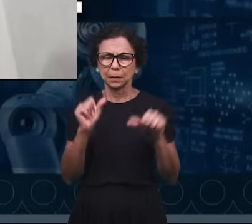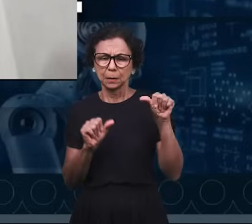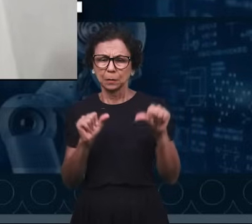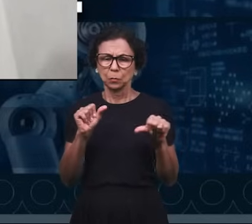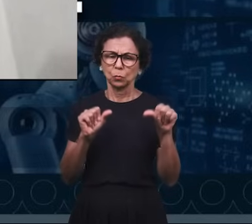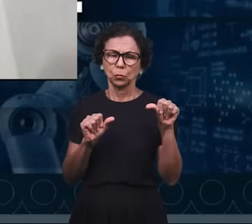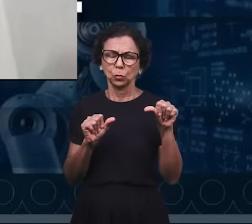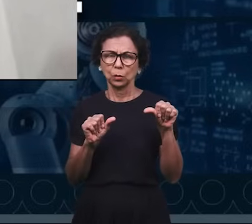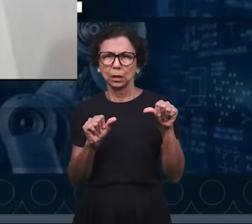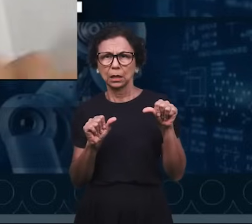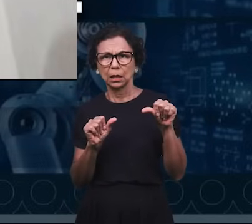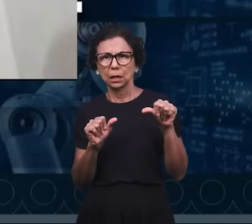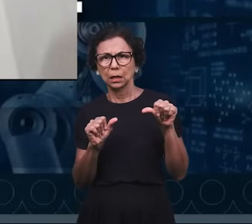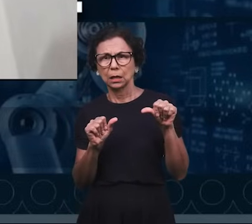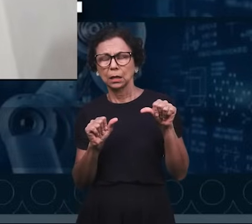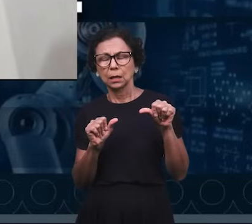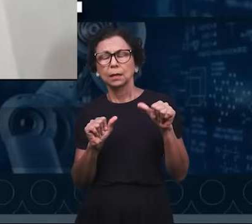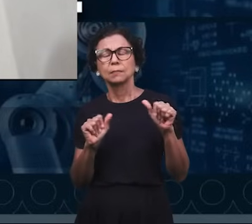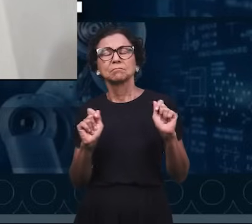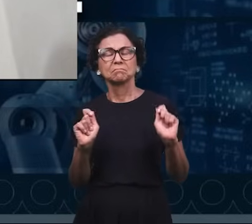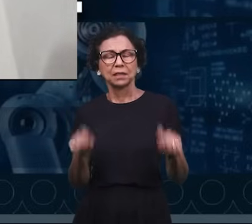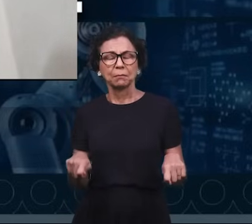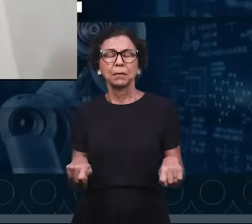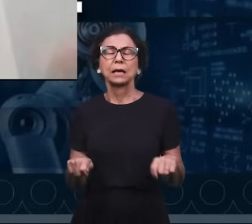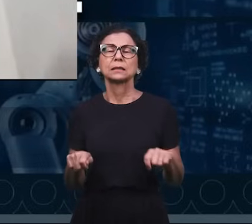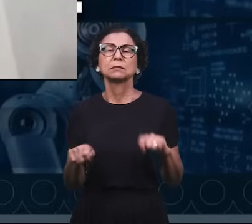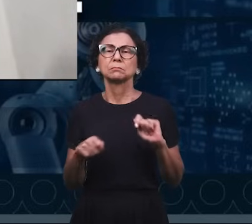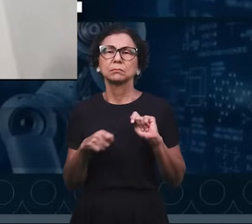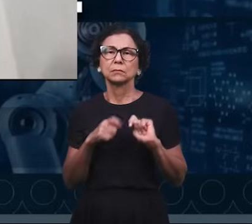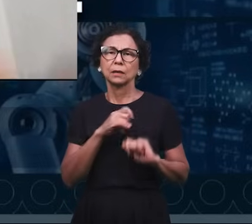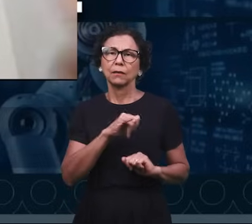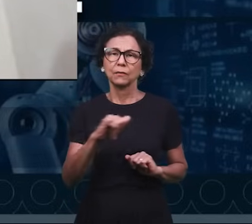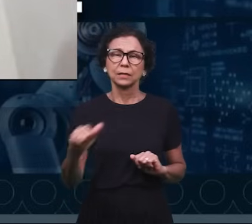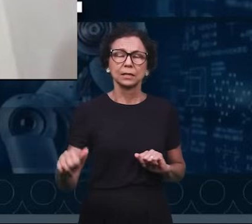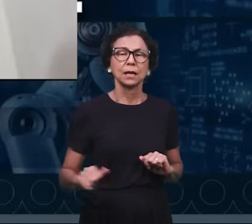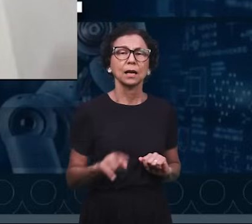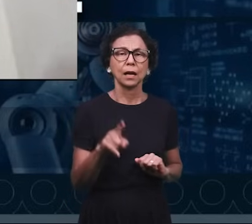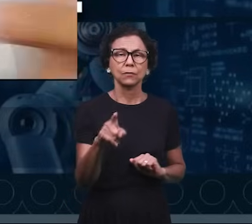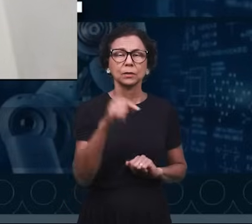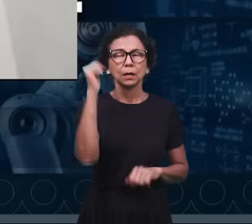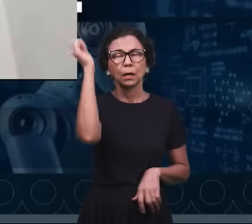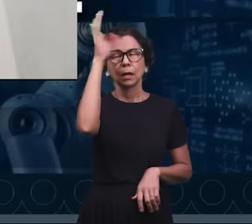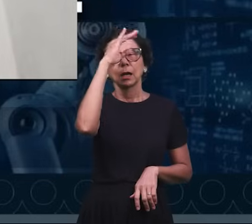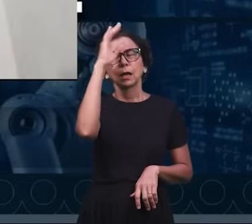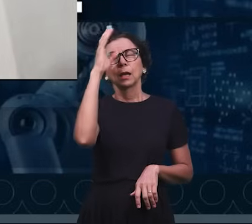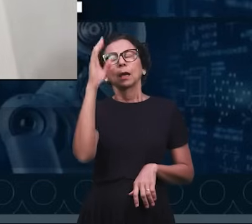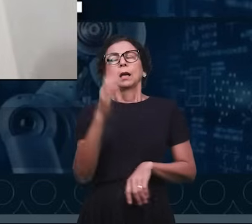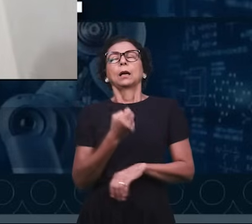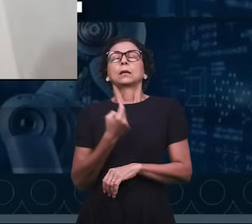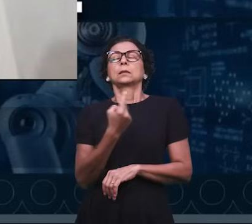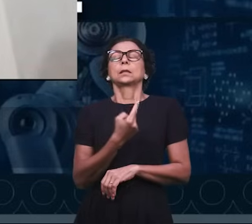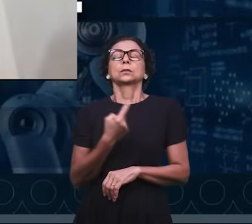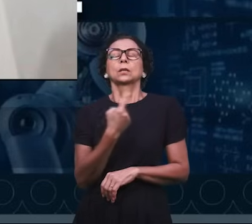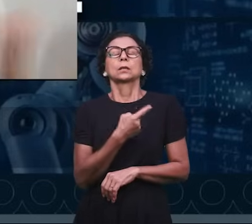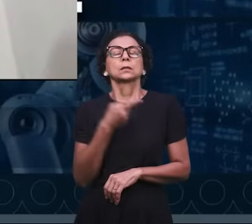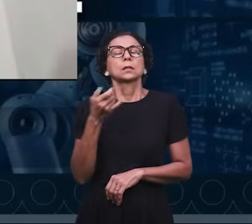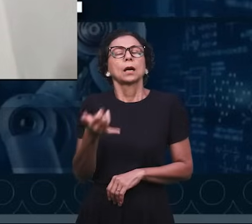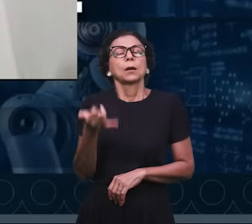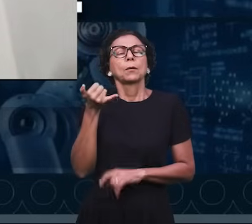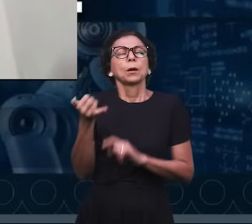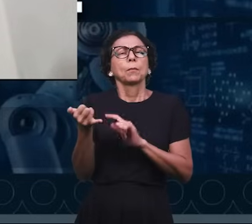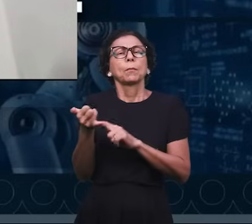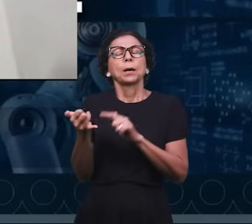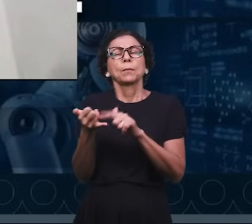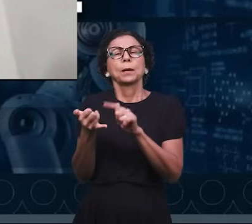já possamos ter o contato com o médico. A inteligência artificial, né, já liga para o hospital, já pede uma ambulância. Então, tem todo